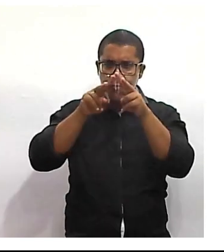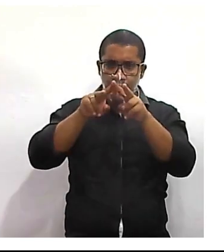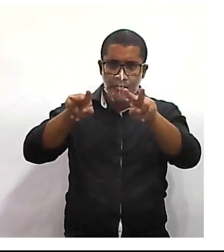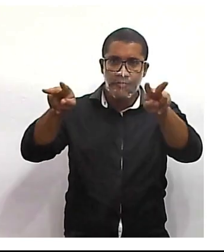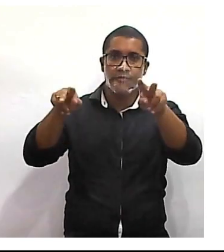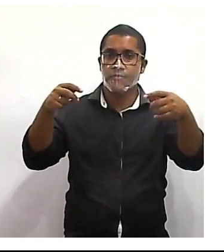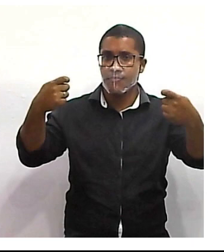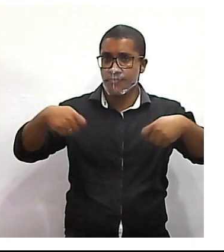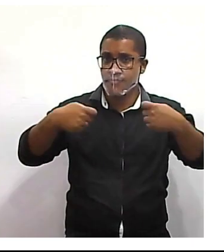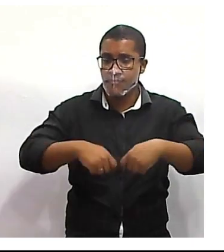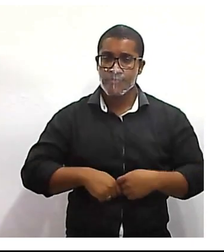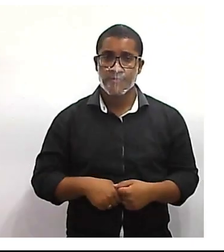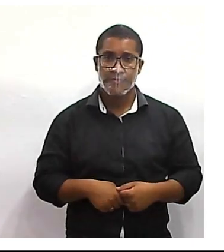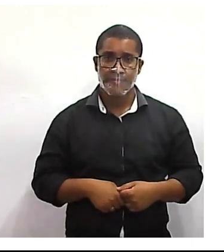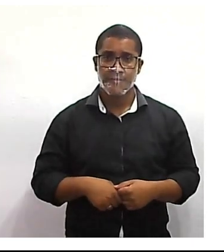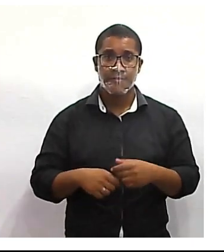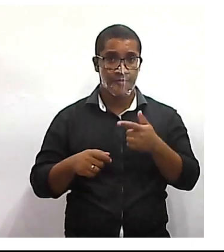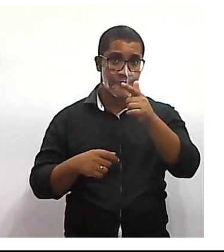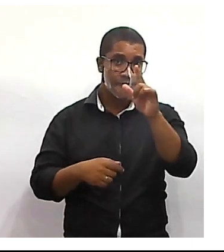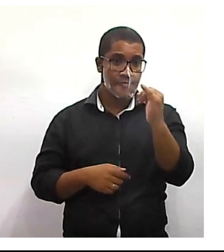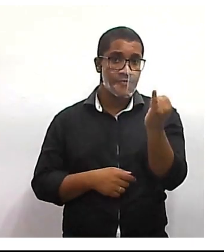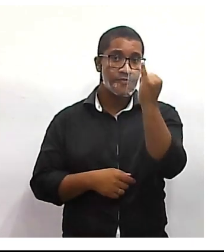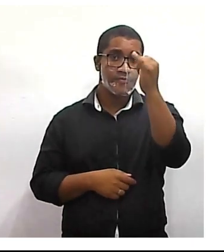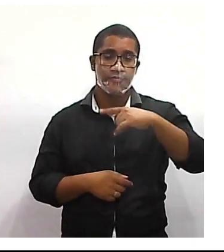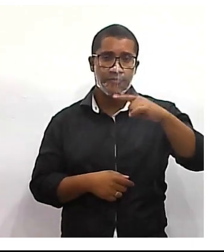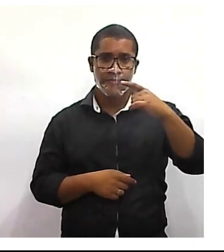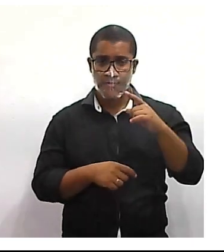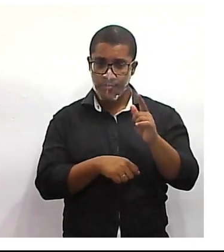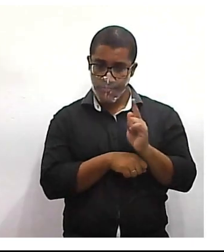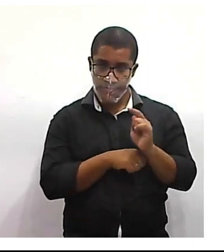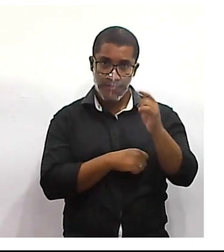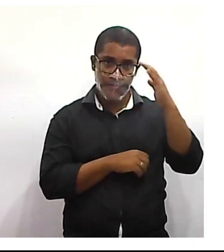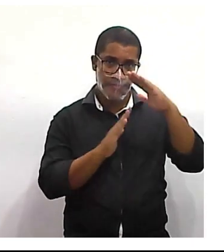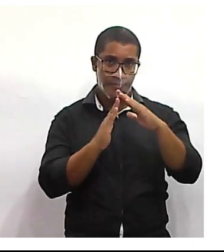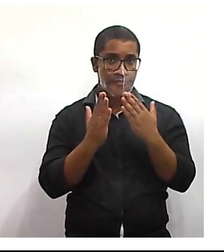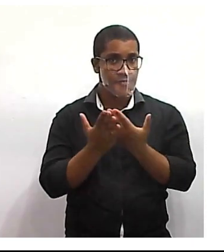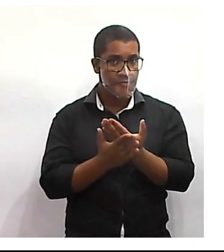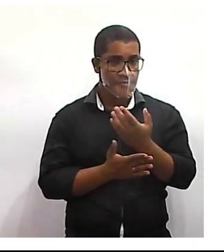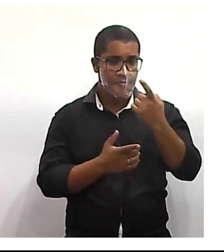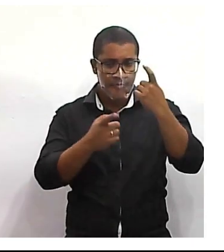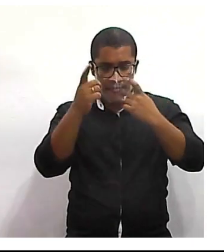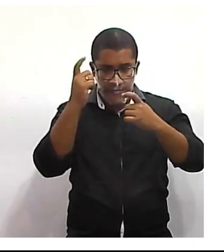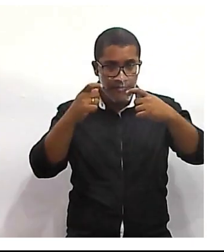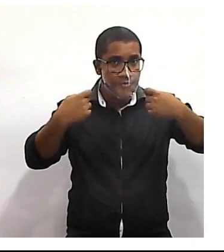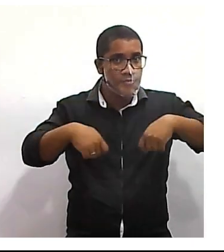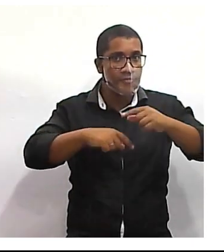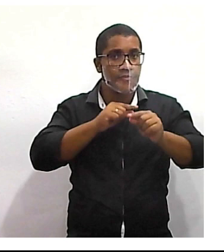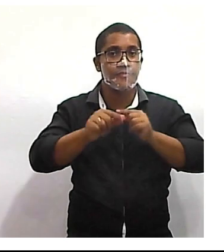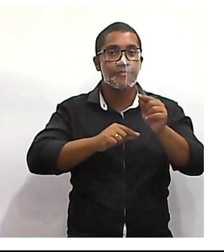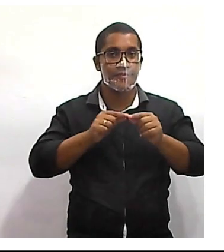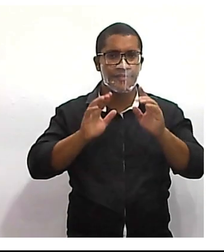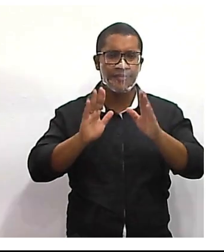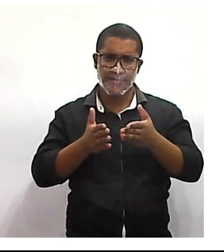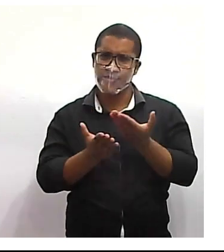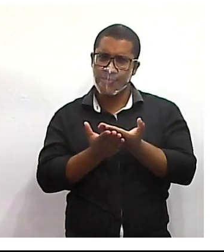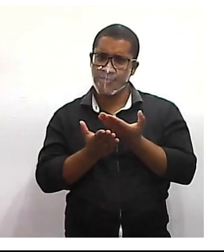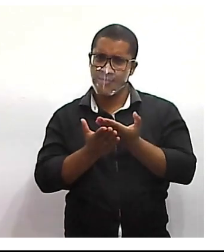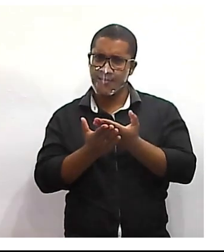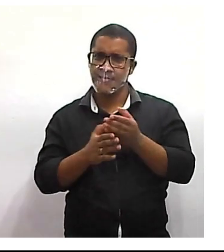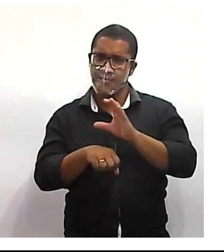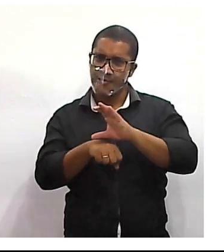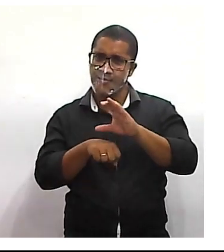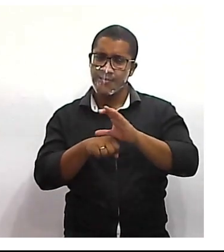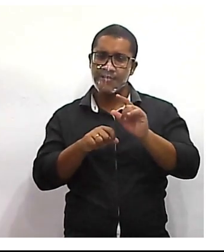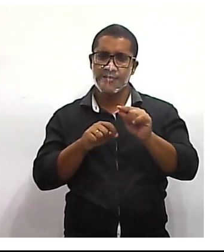ponto importante, que é uma preocupação da gestão escolar, que nós já vimos no nosso curso, é a administração